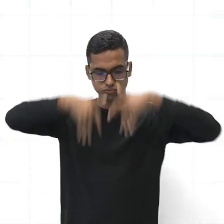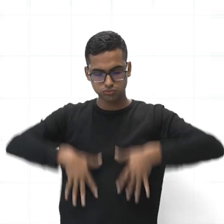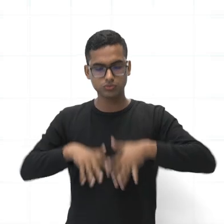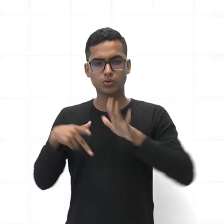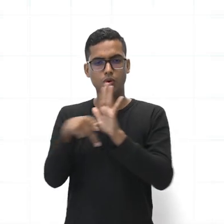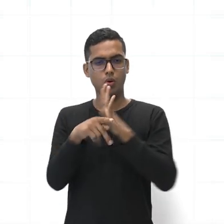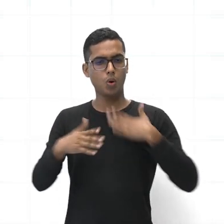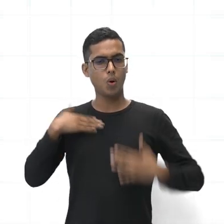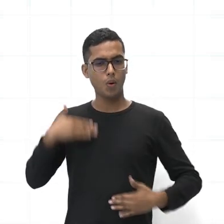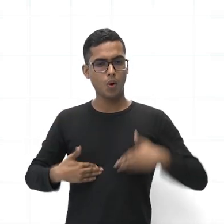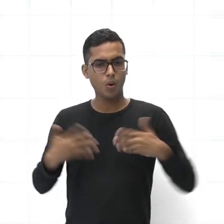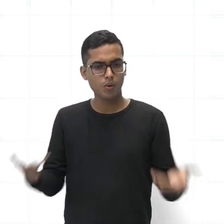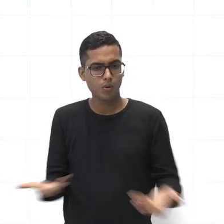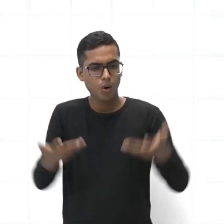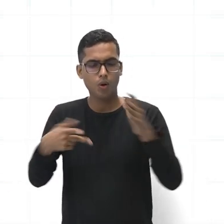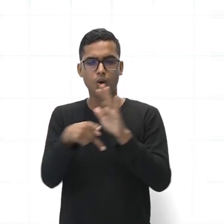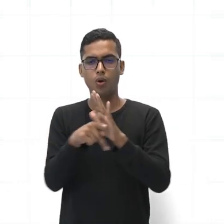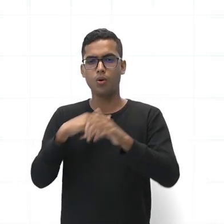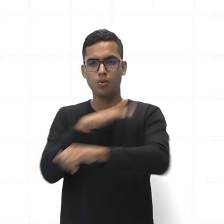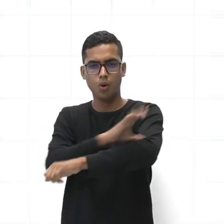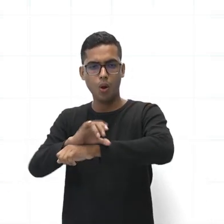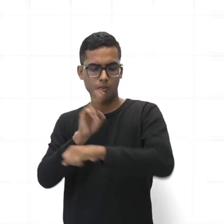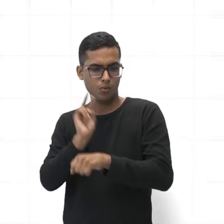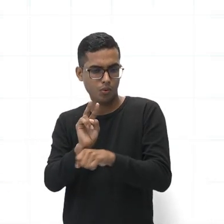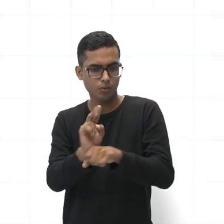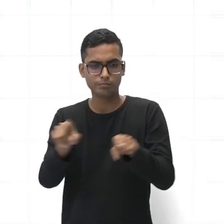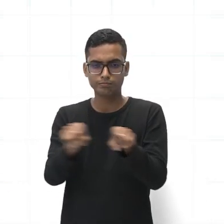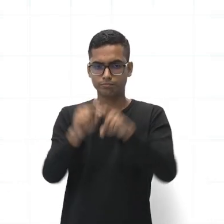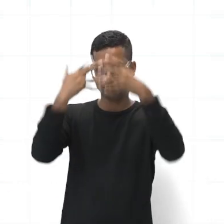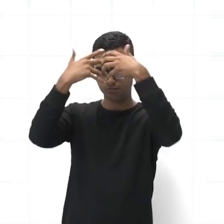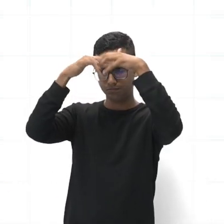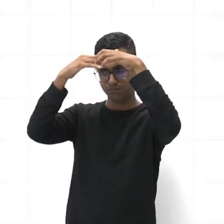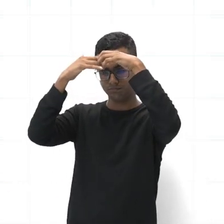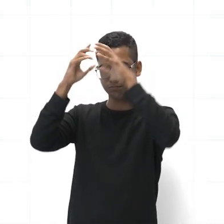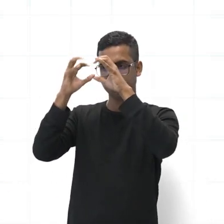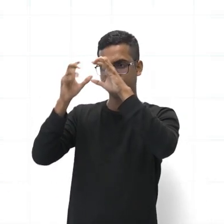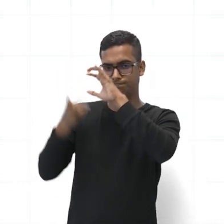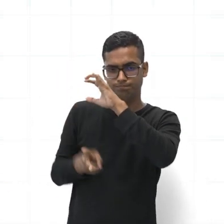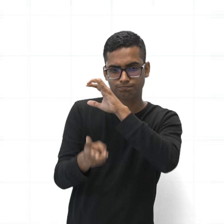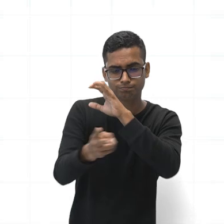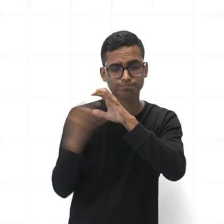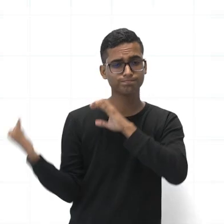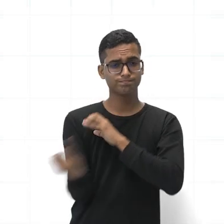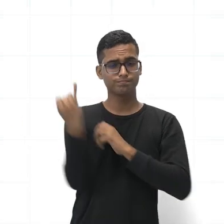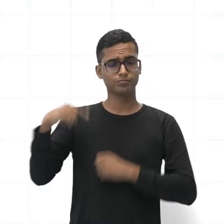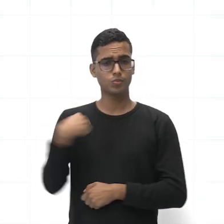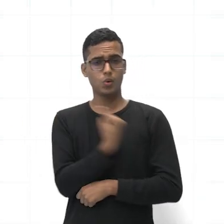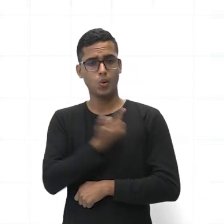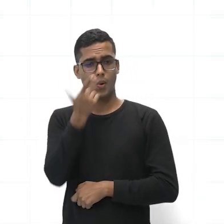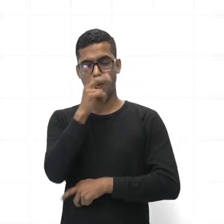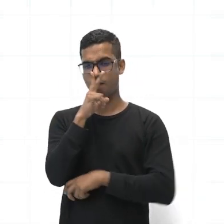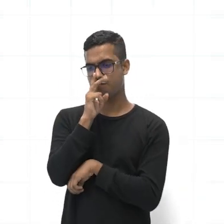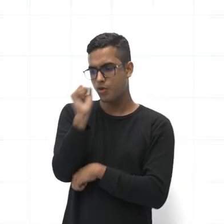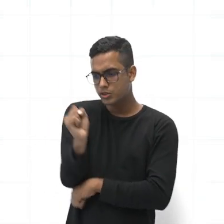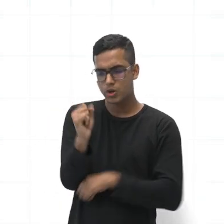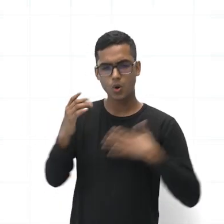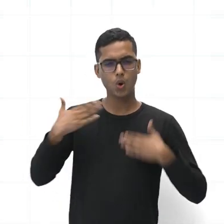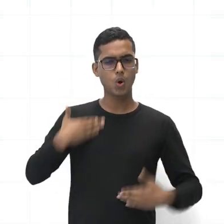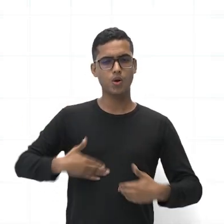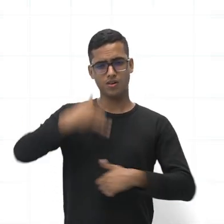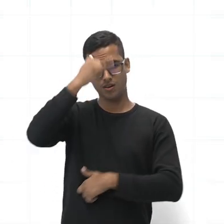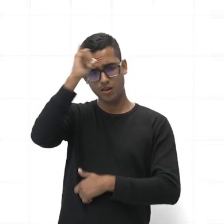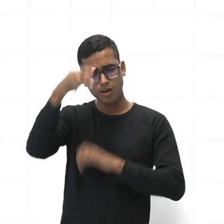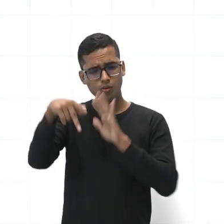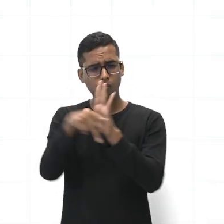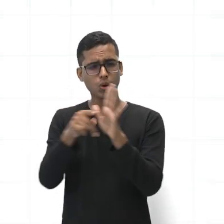e a manutenção dos músculos. A atividade neural regular é essencial para manter a força muscular e